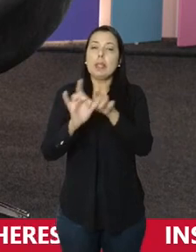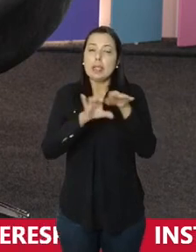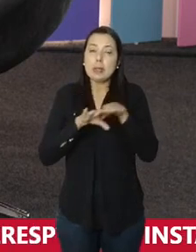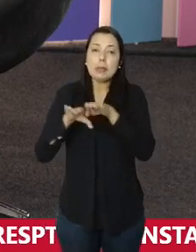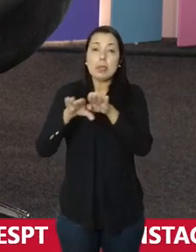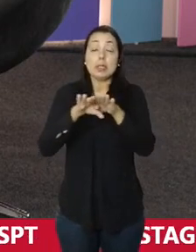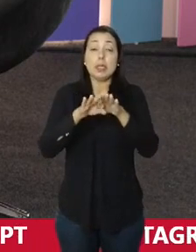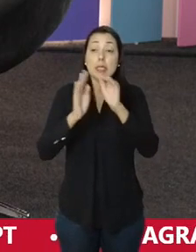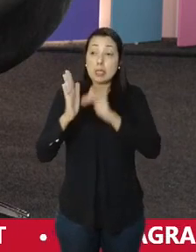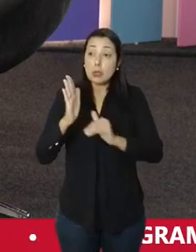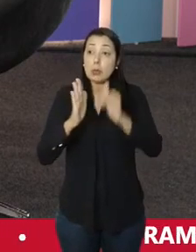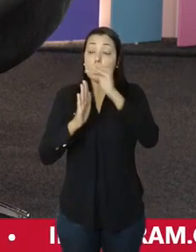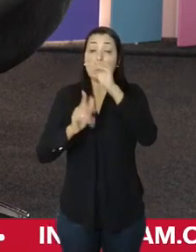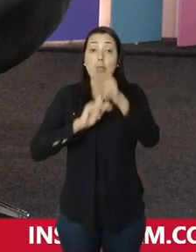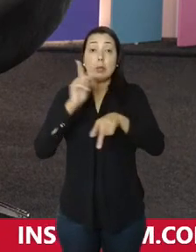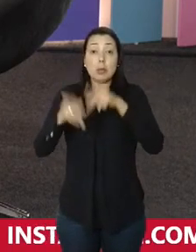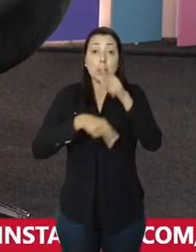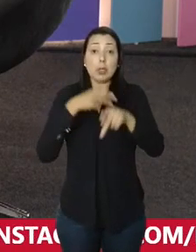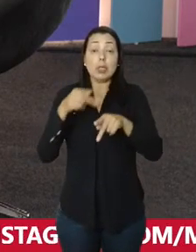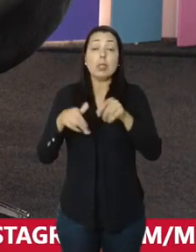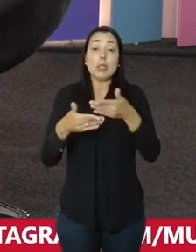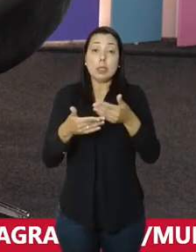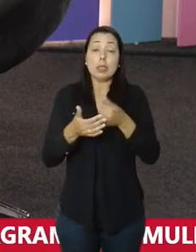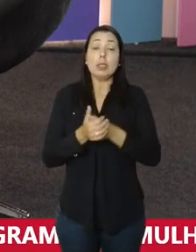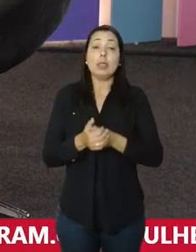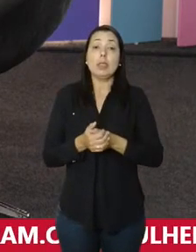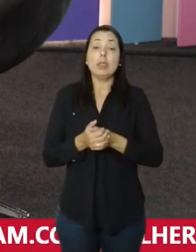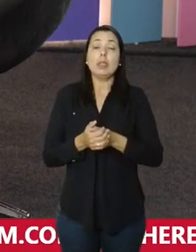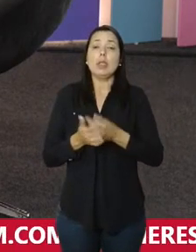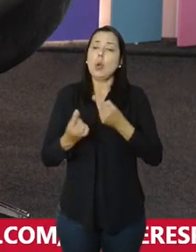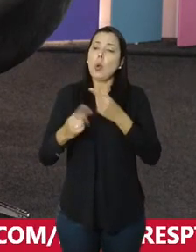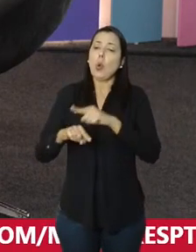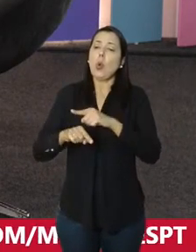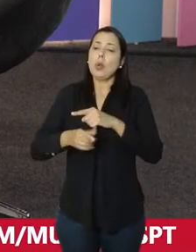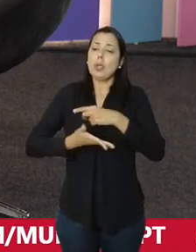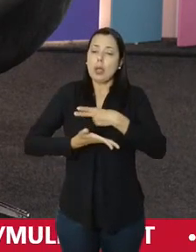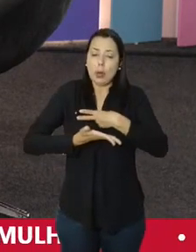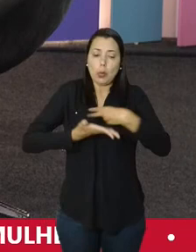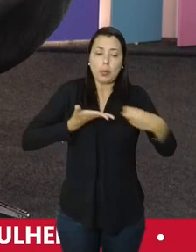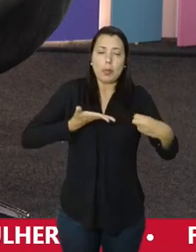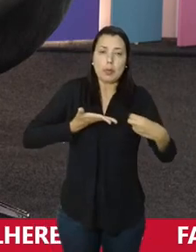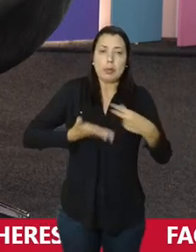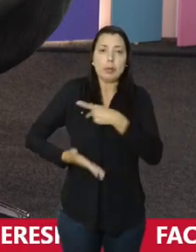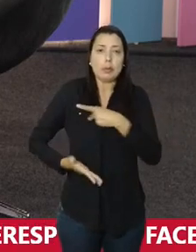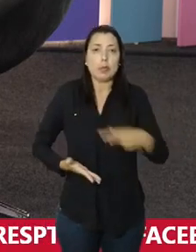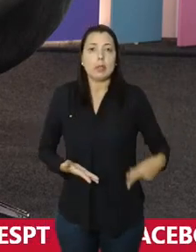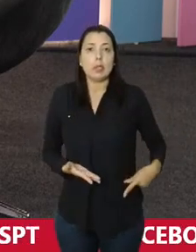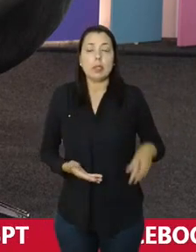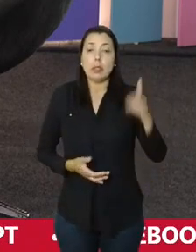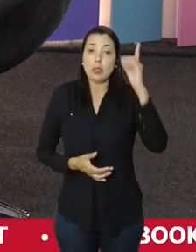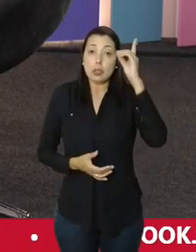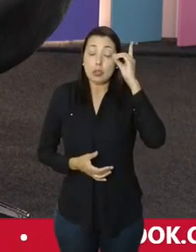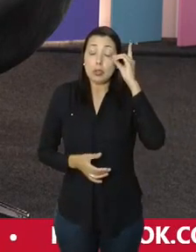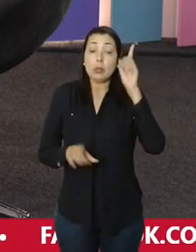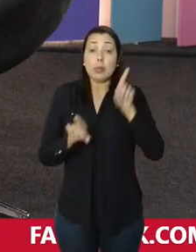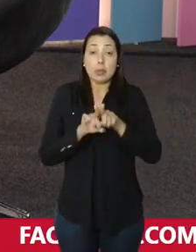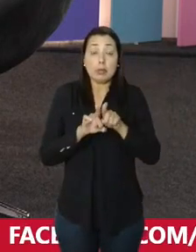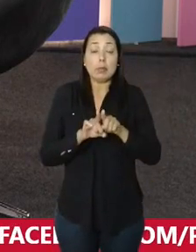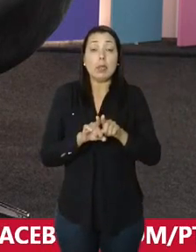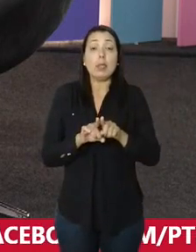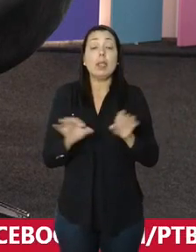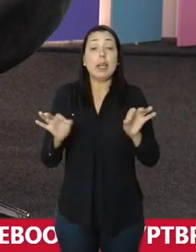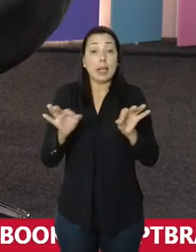defesa da soberania popular, contra o impeachment da então presidenta Dilma. E